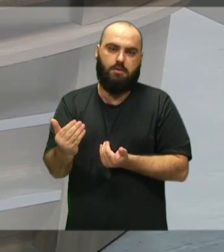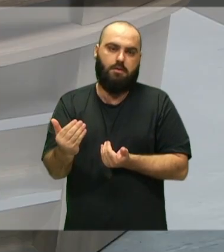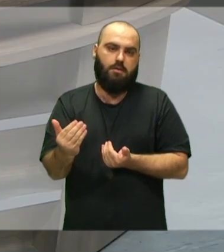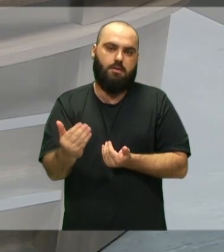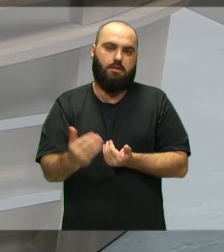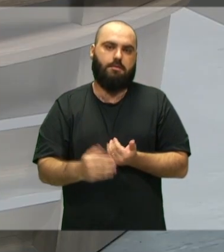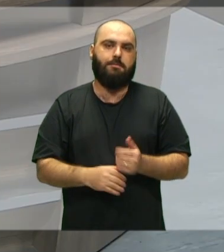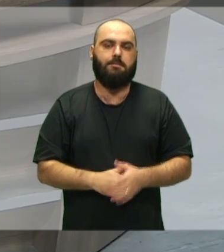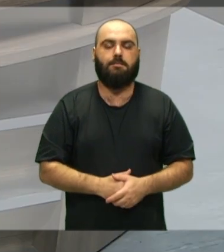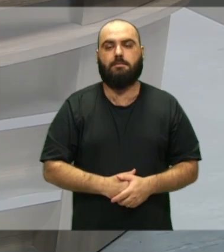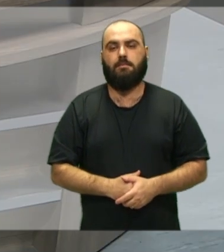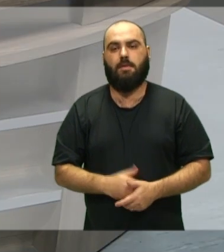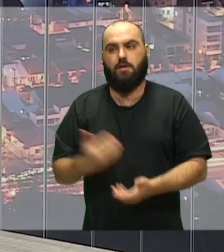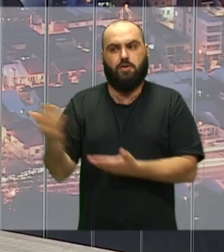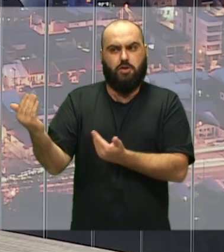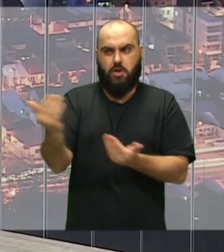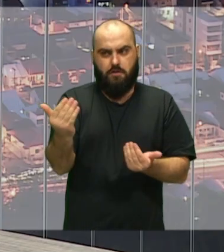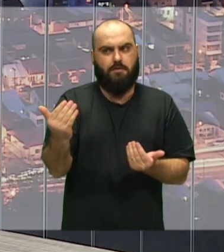eu, não tanto quanto o teu,